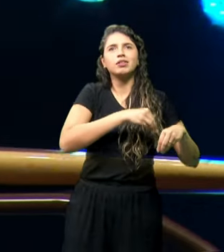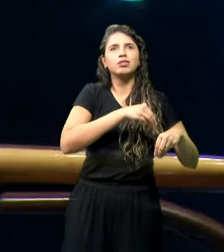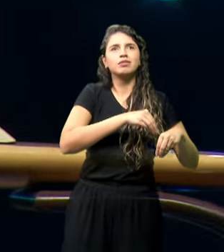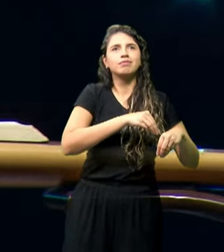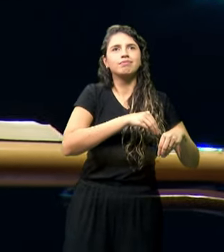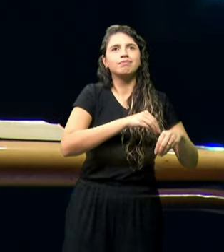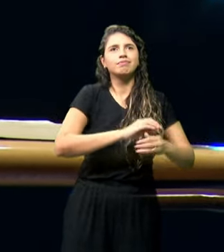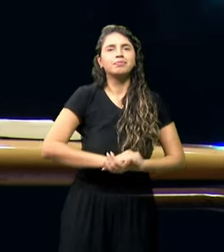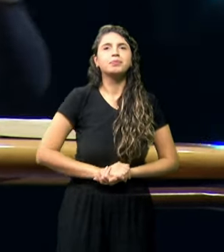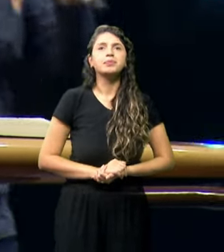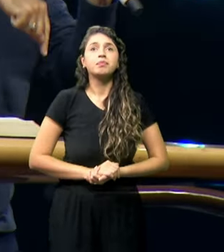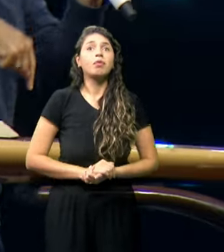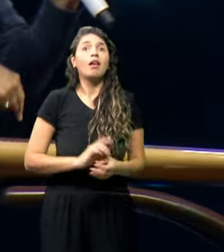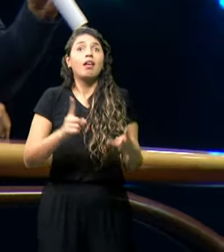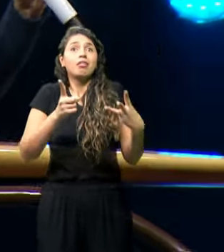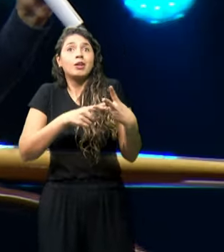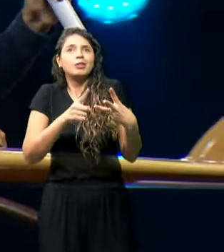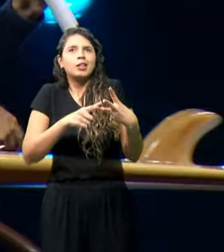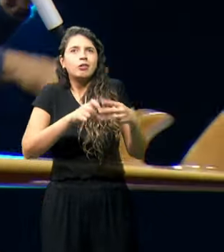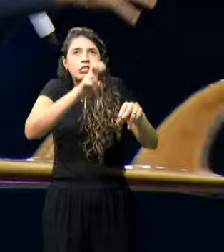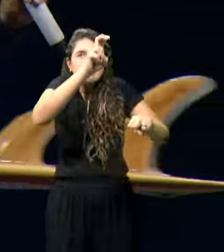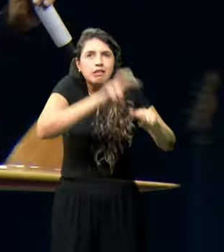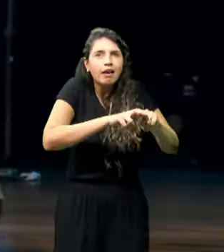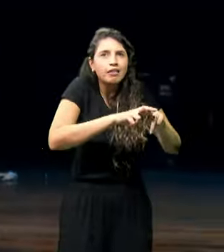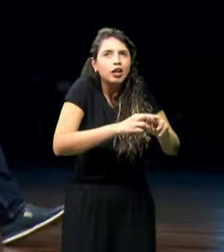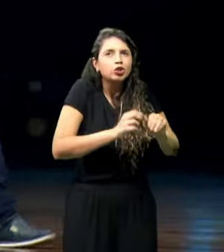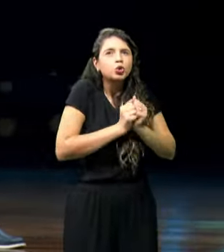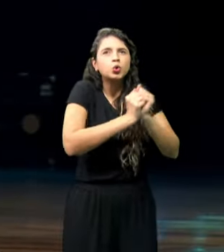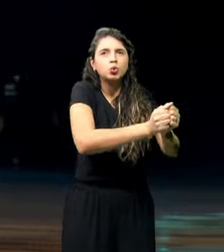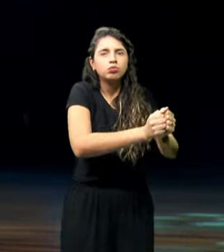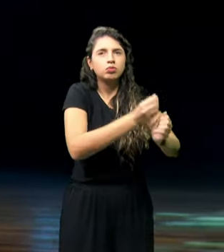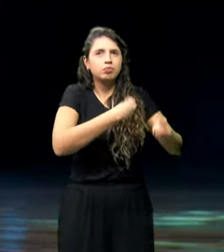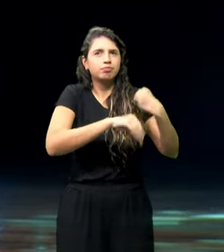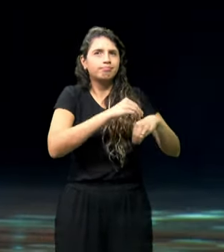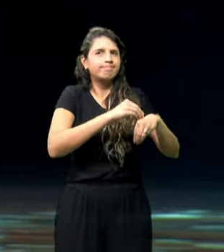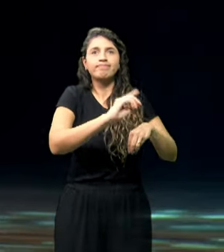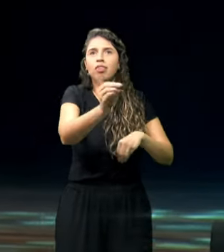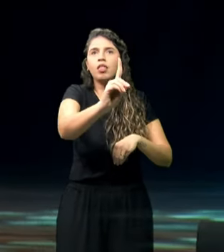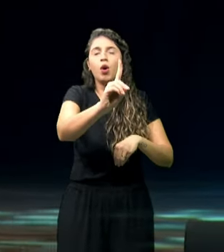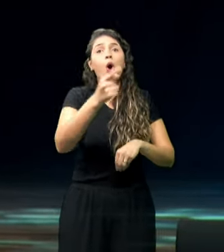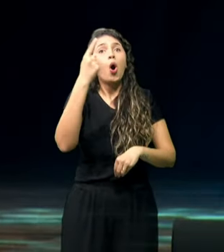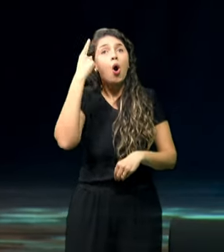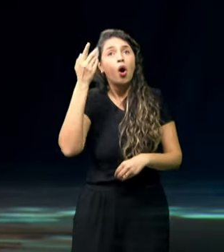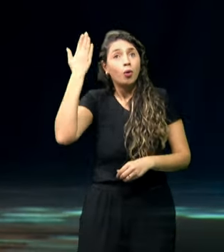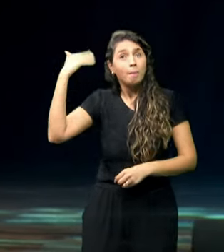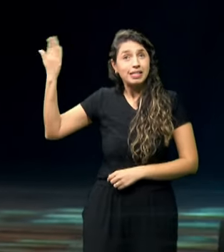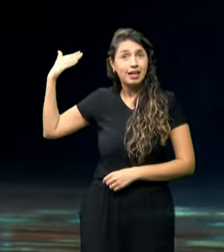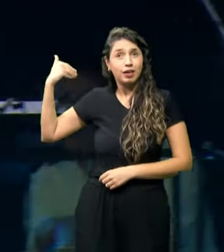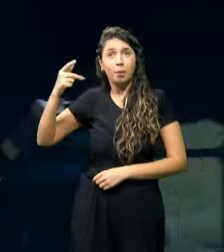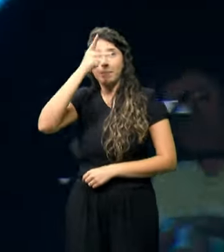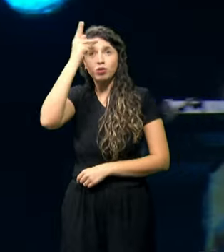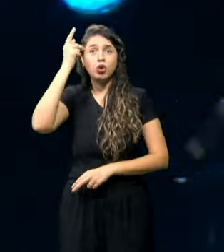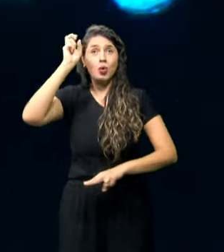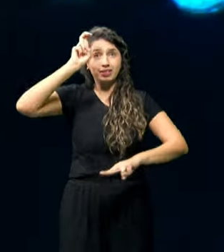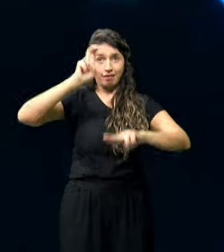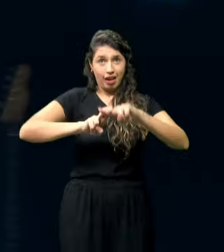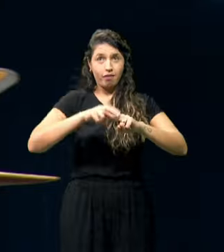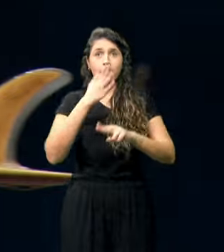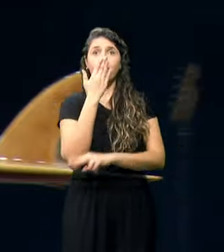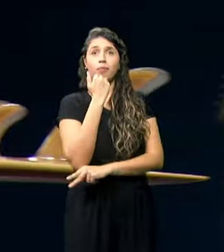caminho do outro. E não se assenta na roda dos escarnecedores. Você tem que entender que naquela época, alguém para sentar, para comer com